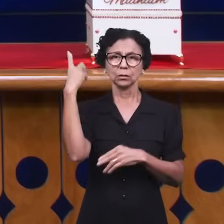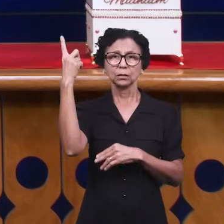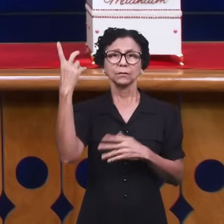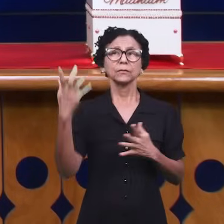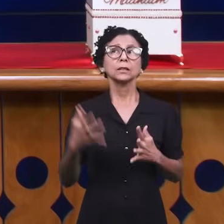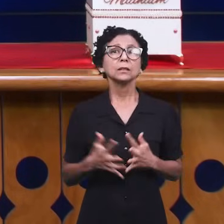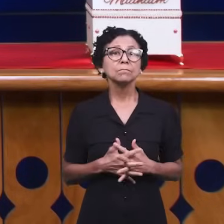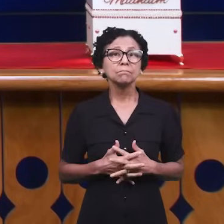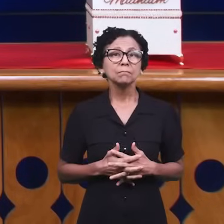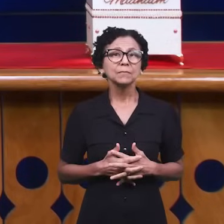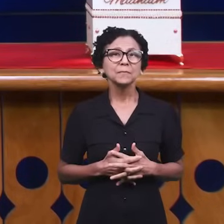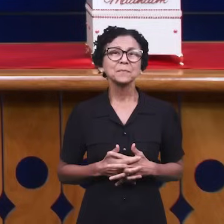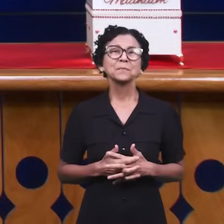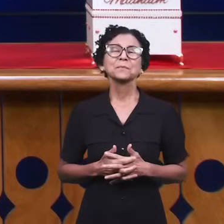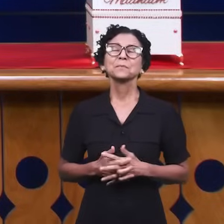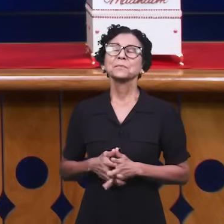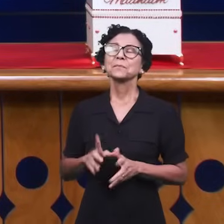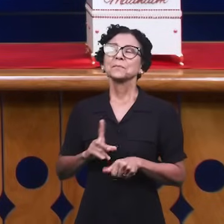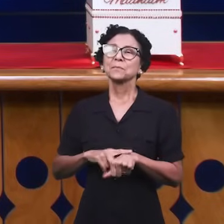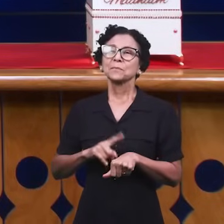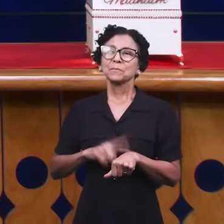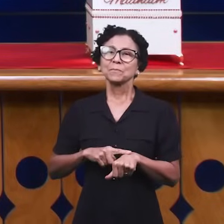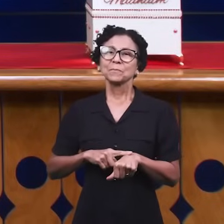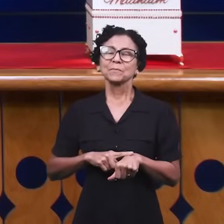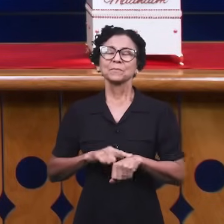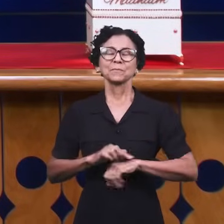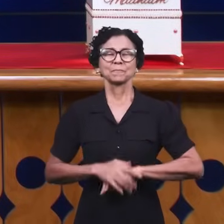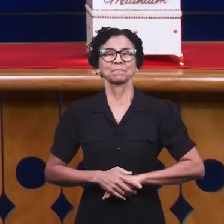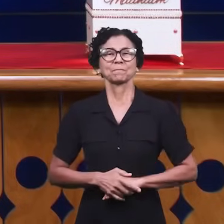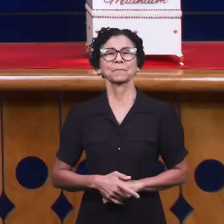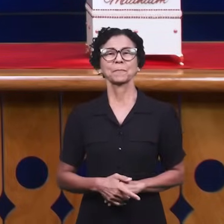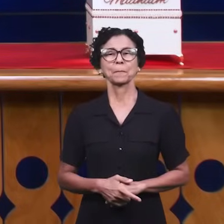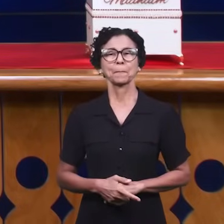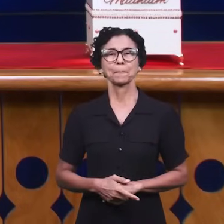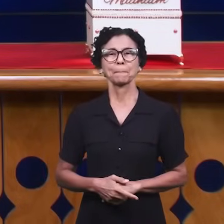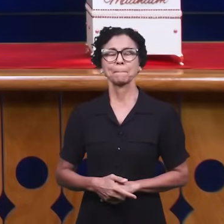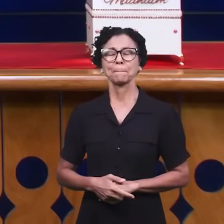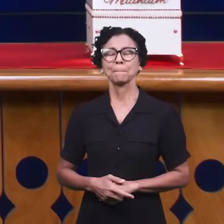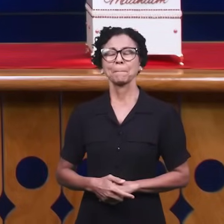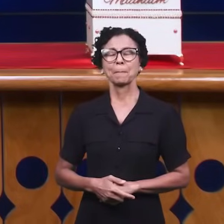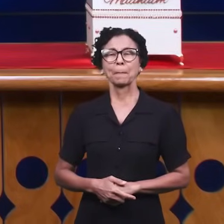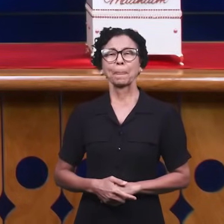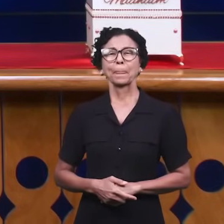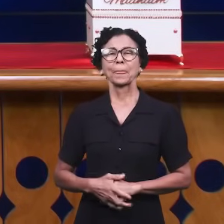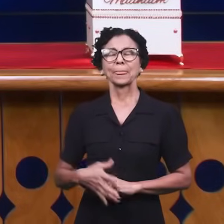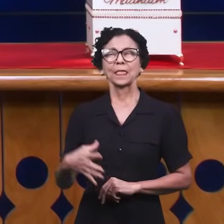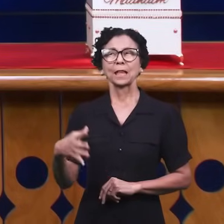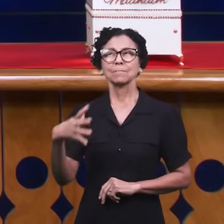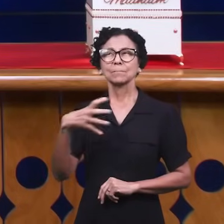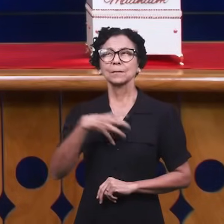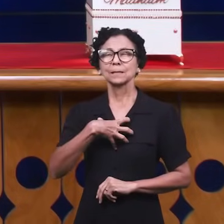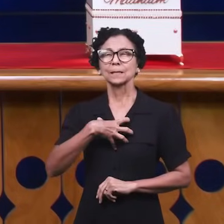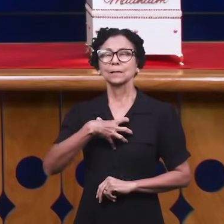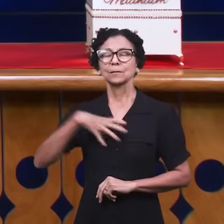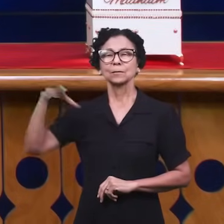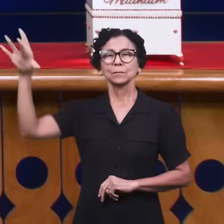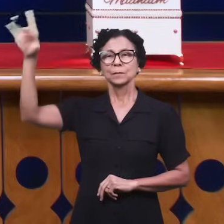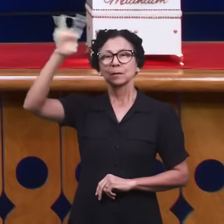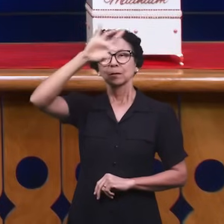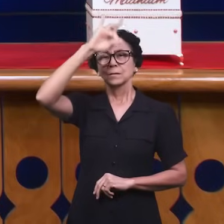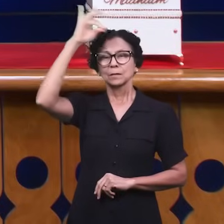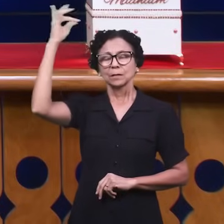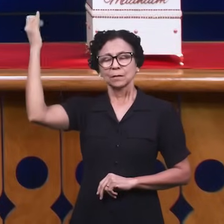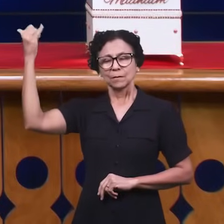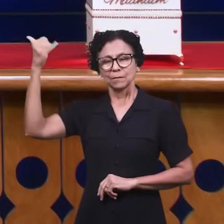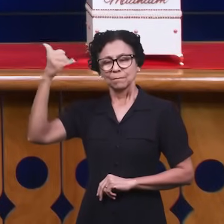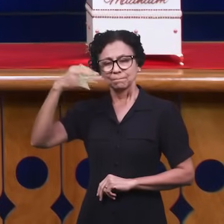É quando eu estou preparado, quando eu tenho ouvido a voz do Espírito Santo.